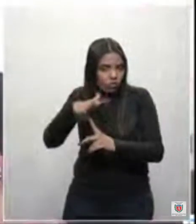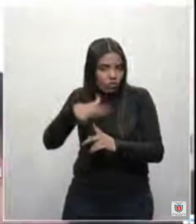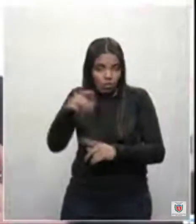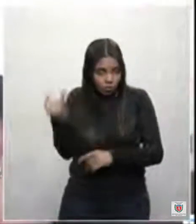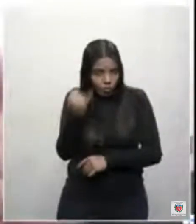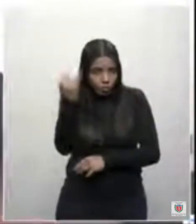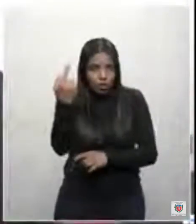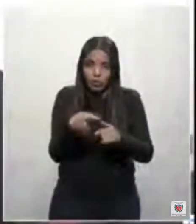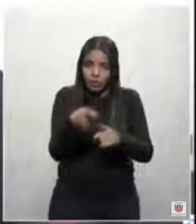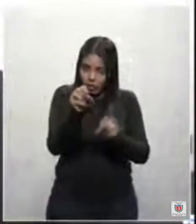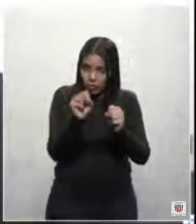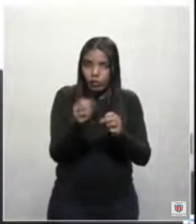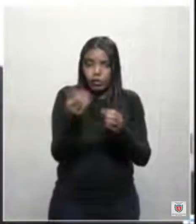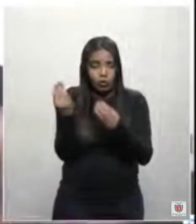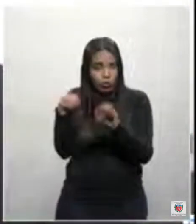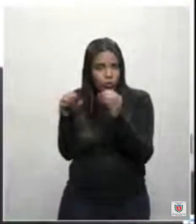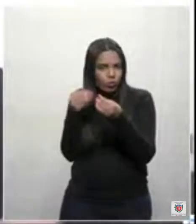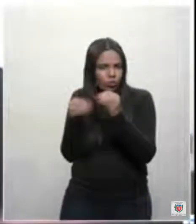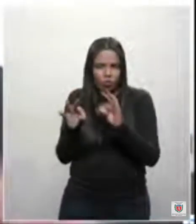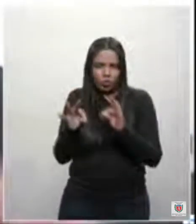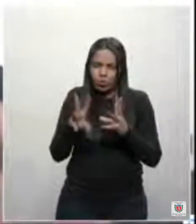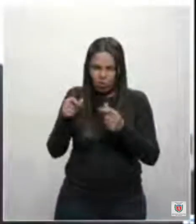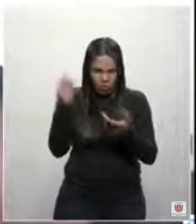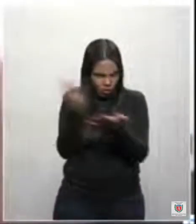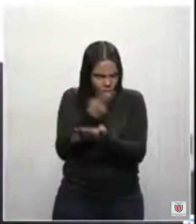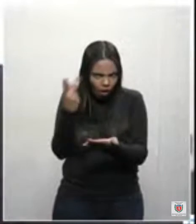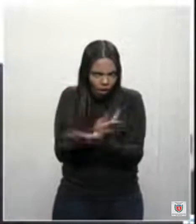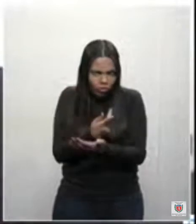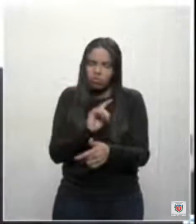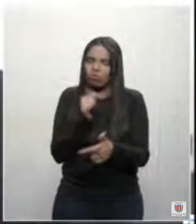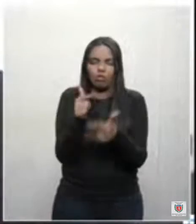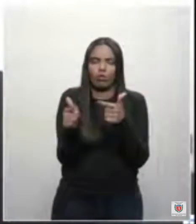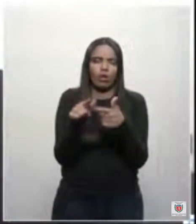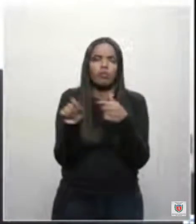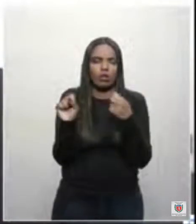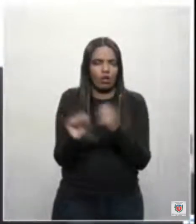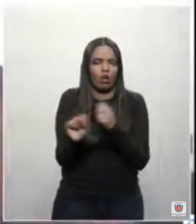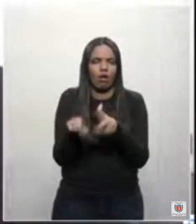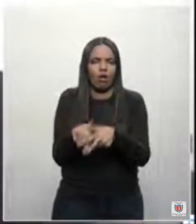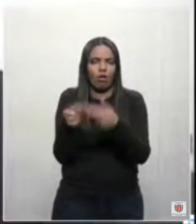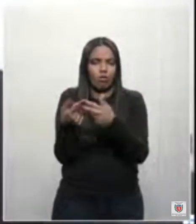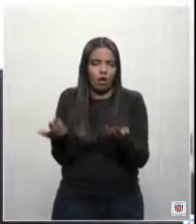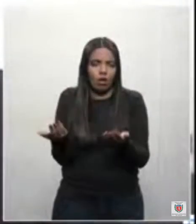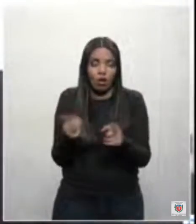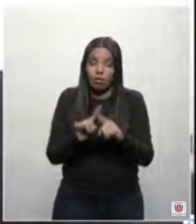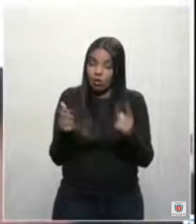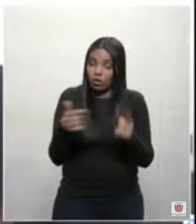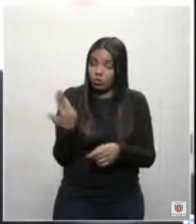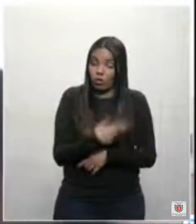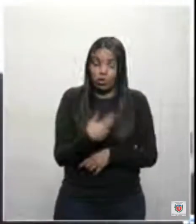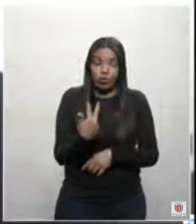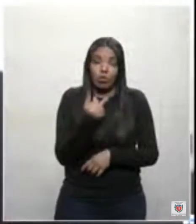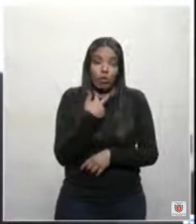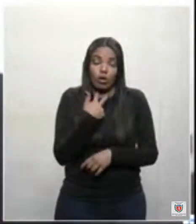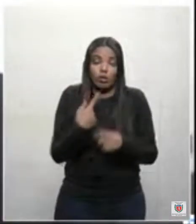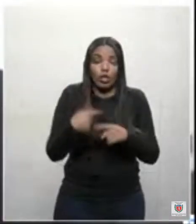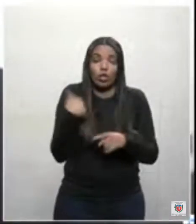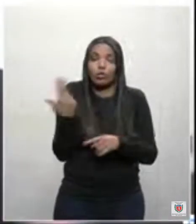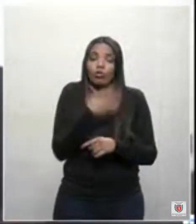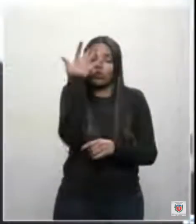por Vossa Excelência para conduzir a economia, e eles estiverem errados, é simples, vai lá e corrija. O que não pode é a gente vir para uma prestação de contas sem dado do portal